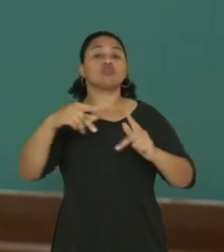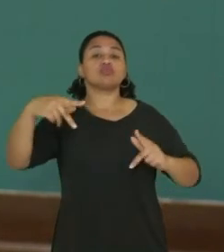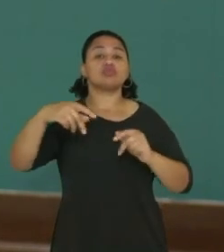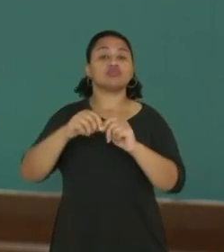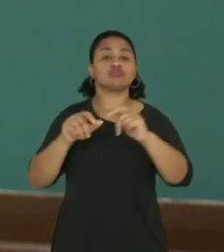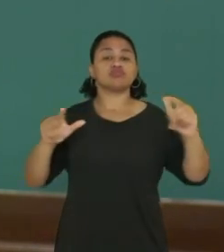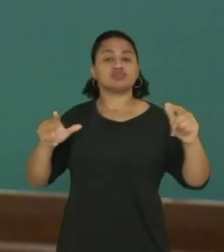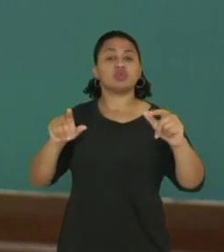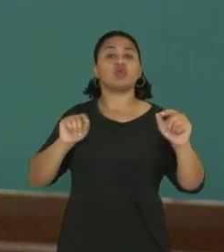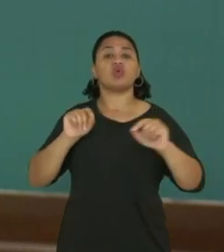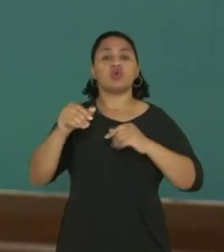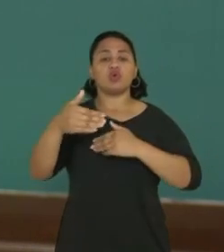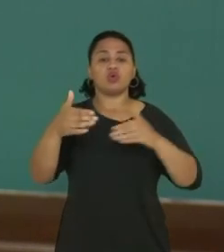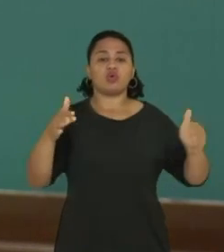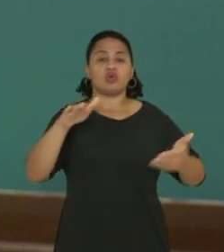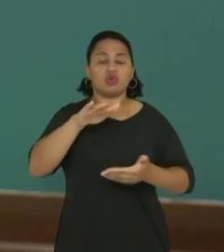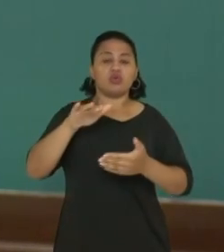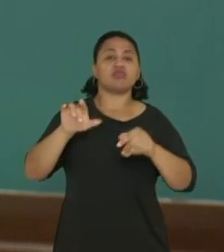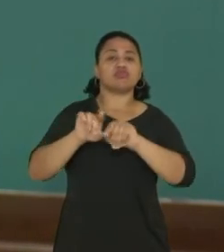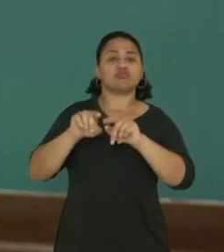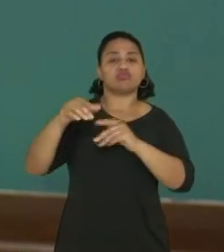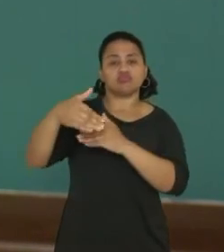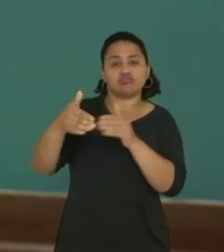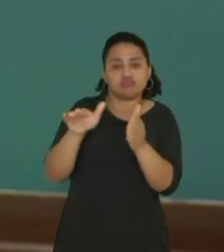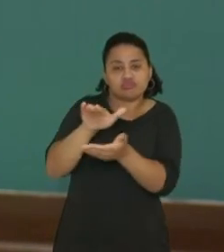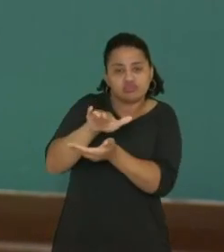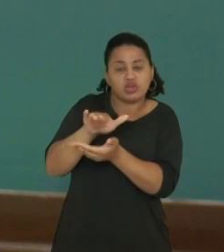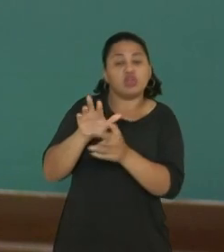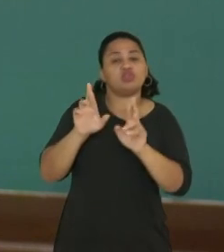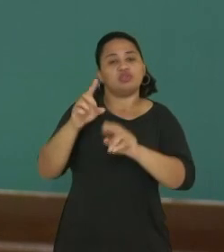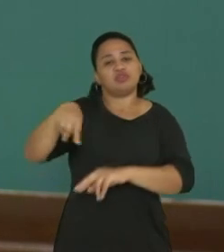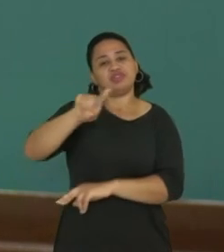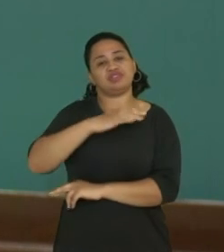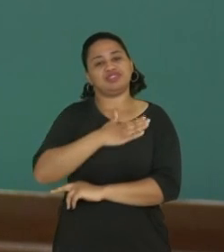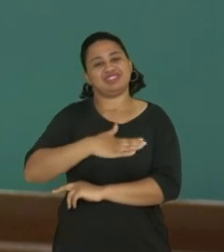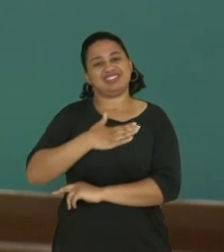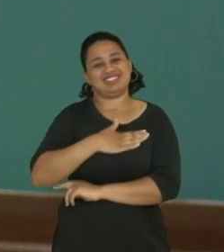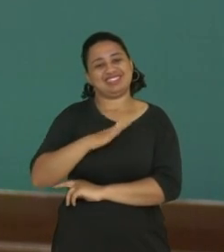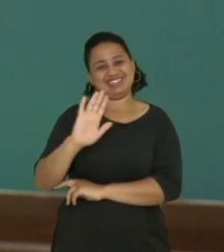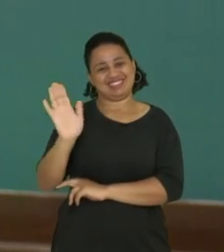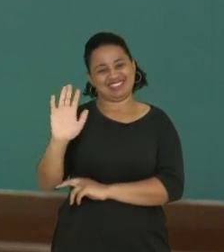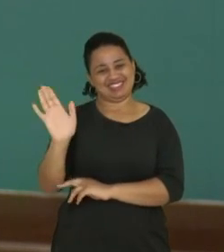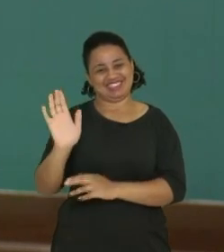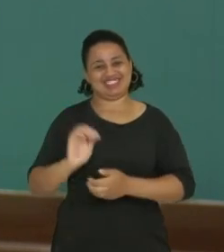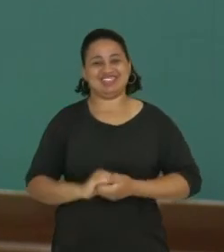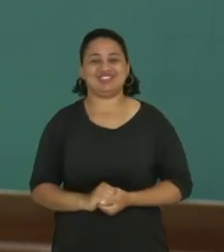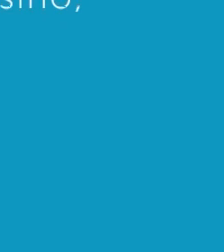volume, né, do cubo e dos blocos retangulares. Espero que vocês tenham gostado e até breve.